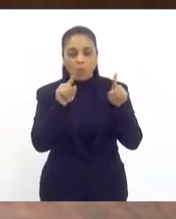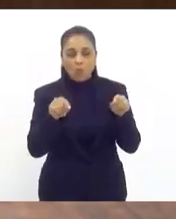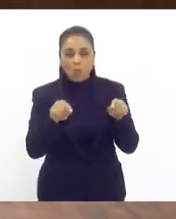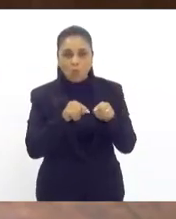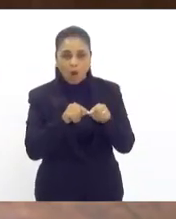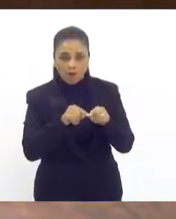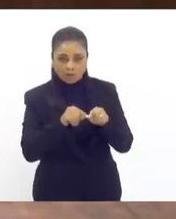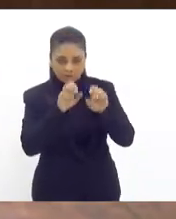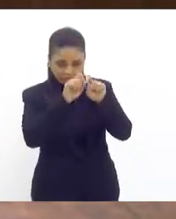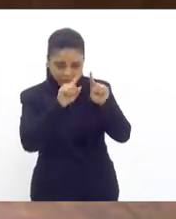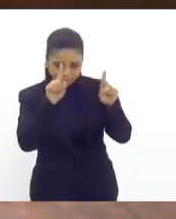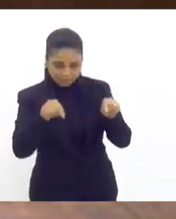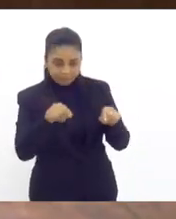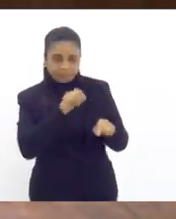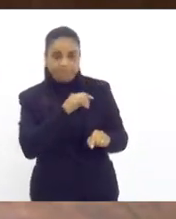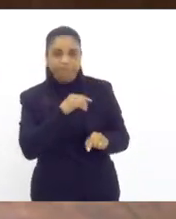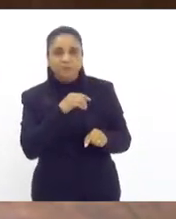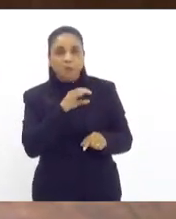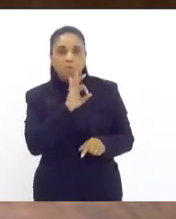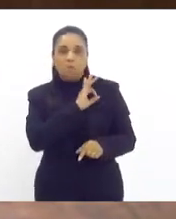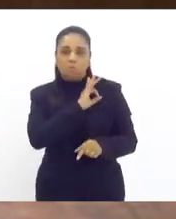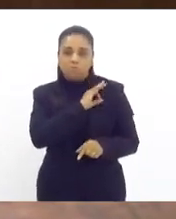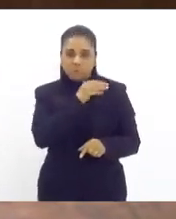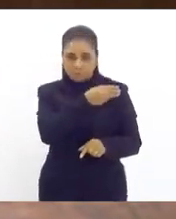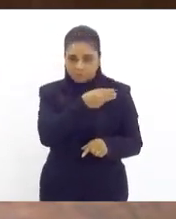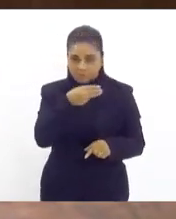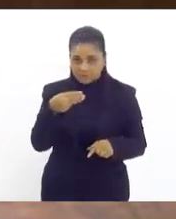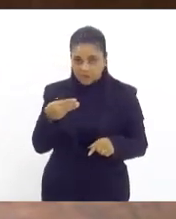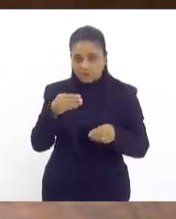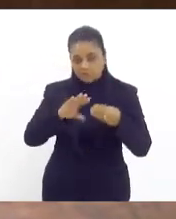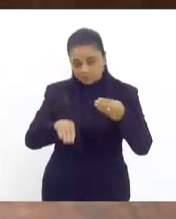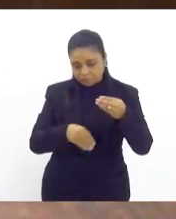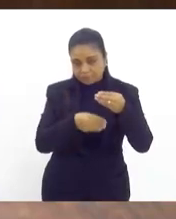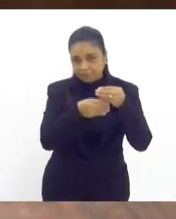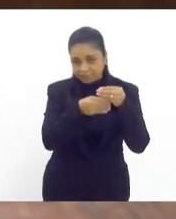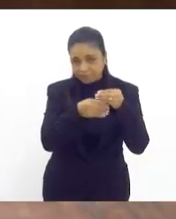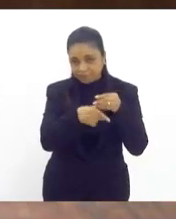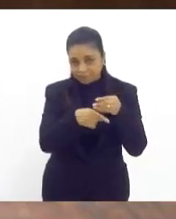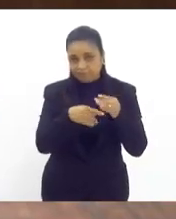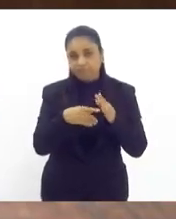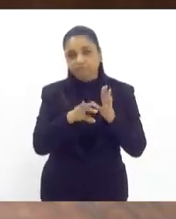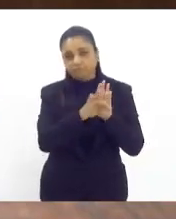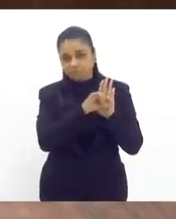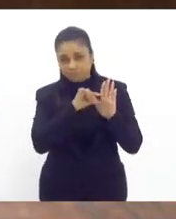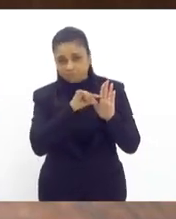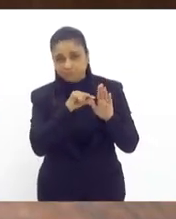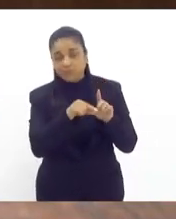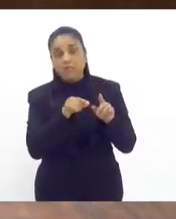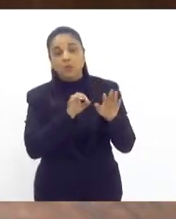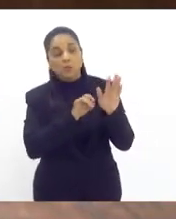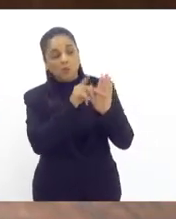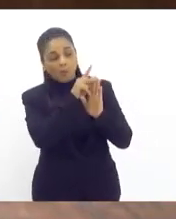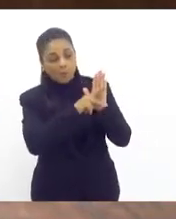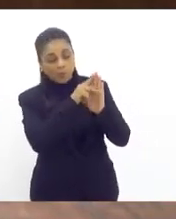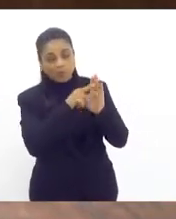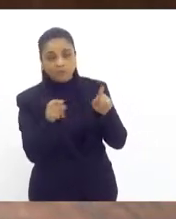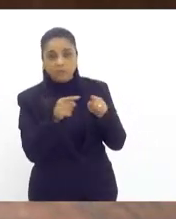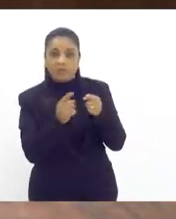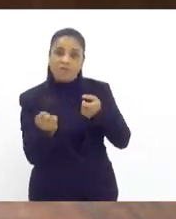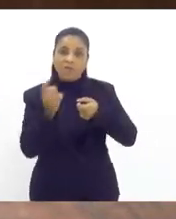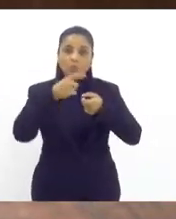efetivo da Polícia Militar é e também fazendo com que o projeto